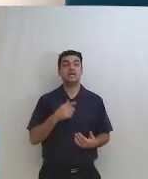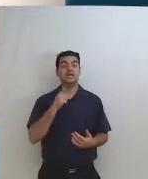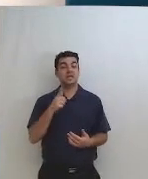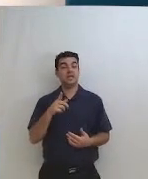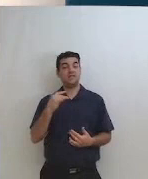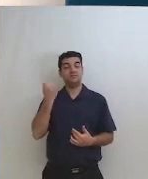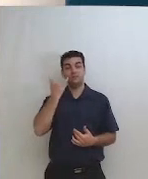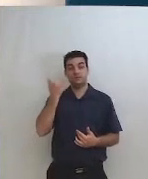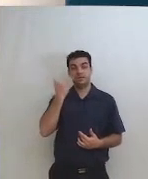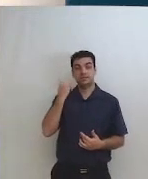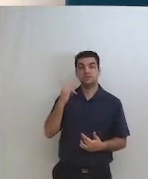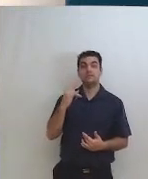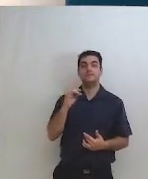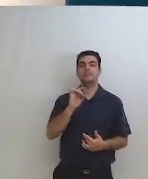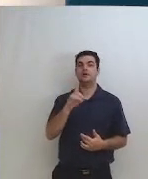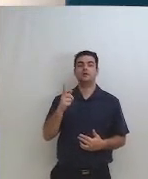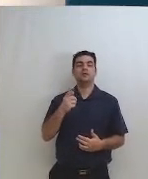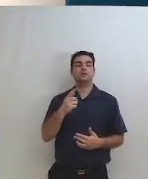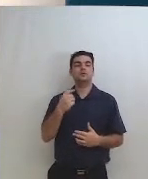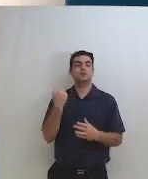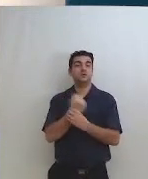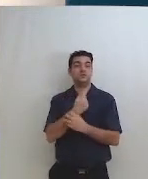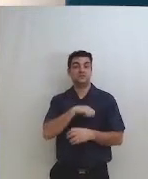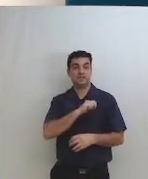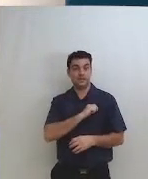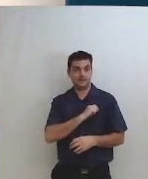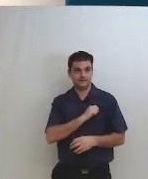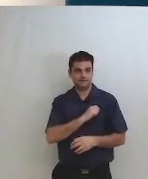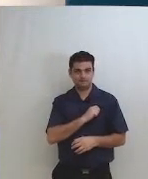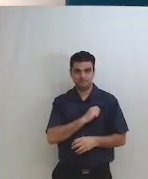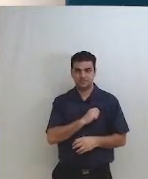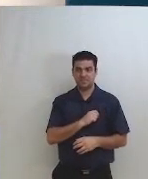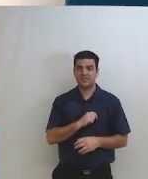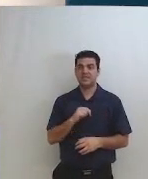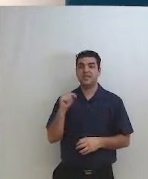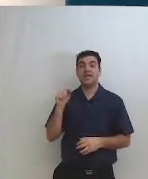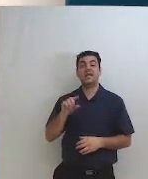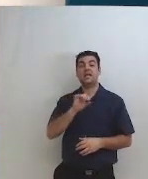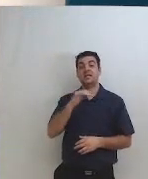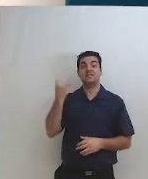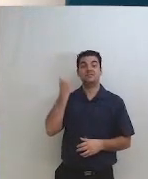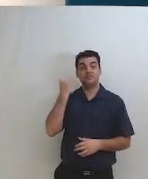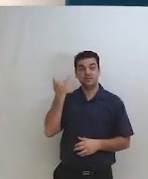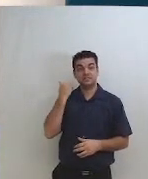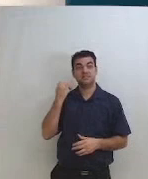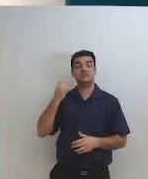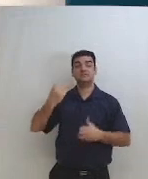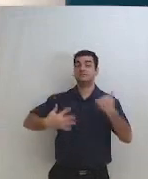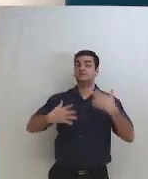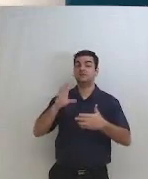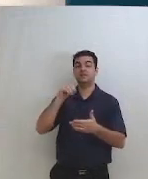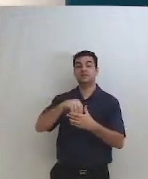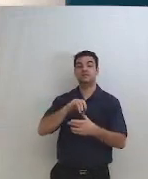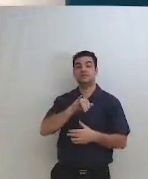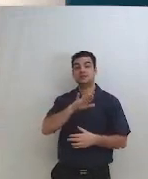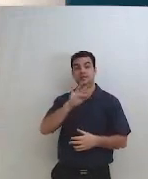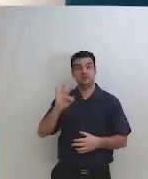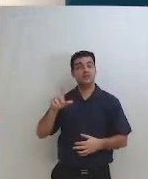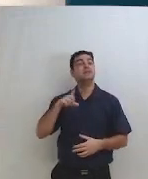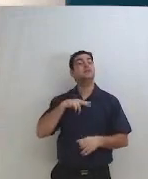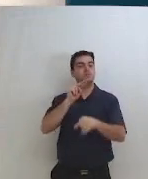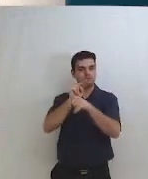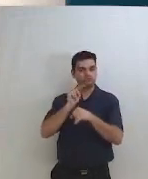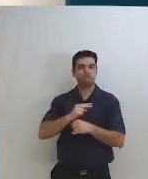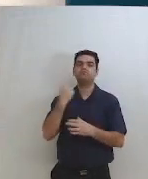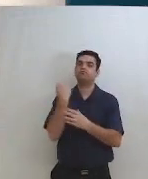sigilo fiscal, não o cadastro, mas as informações constantes nas declarações de imposto de renda estão protegidas pelo sigilo. E